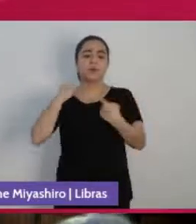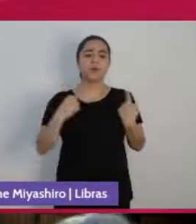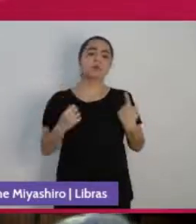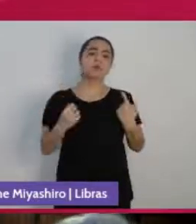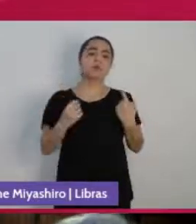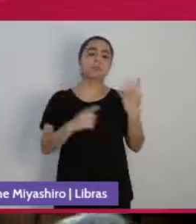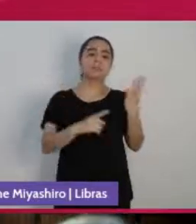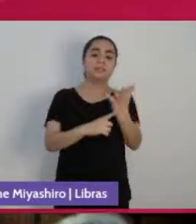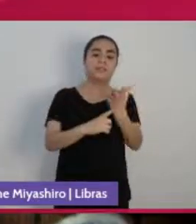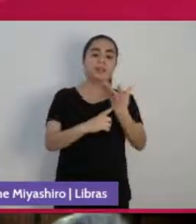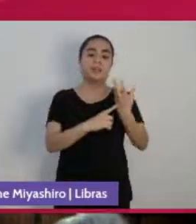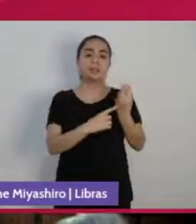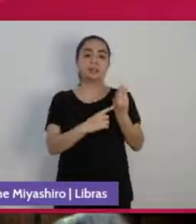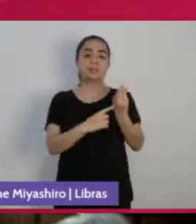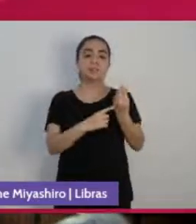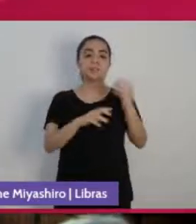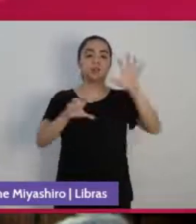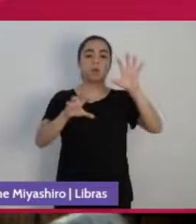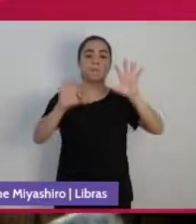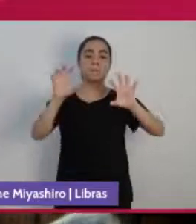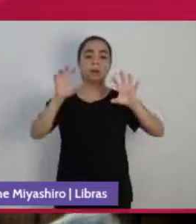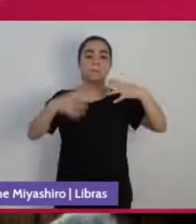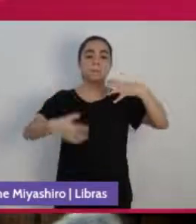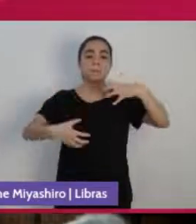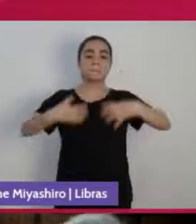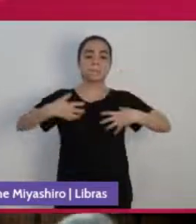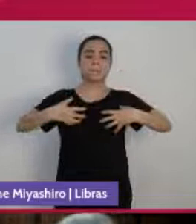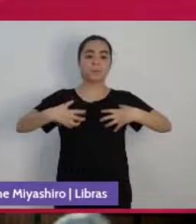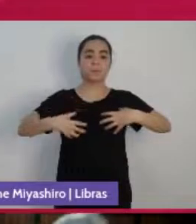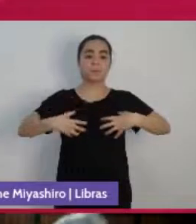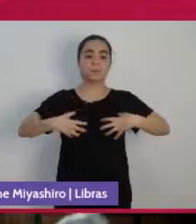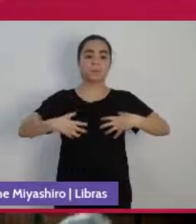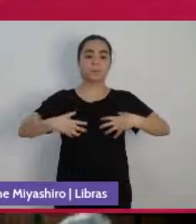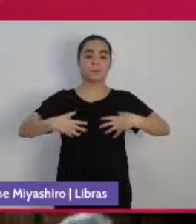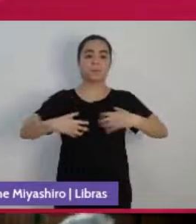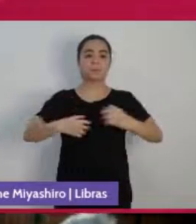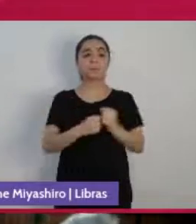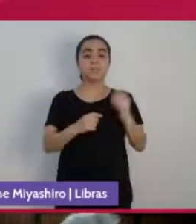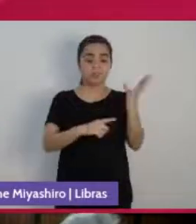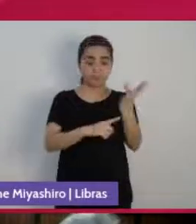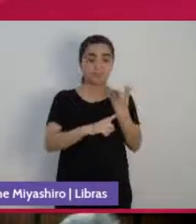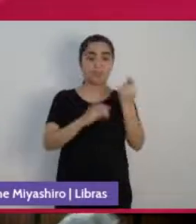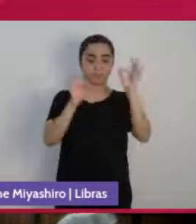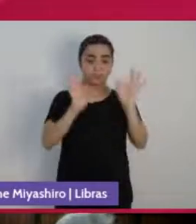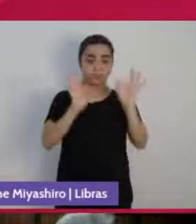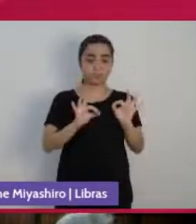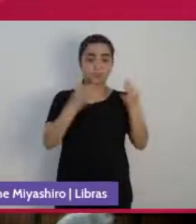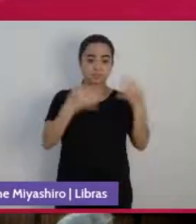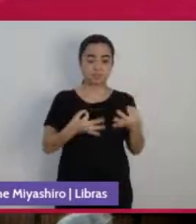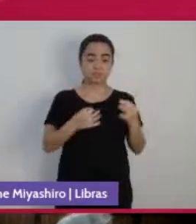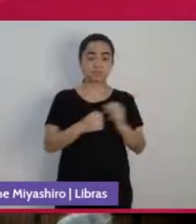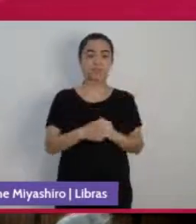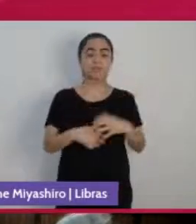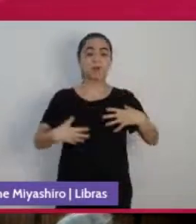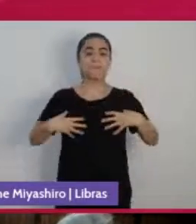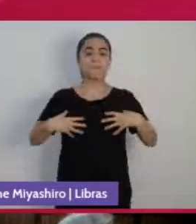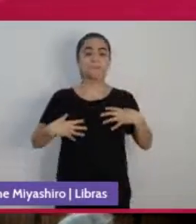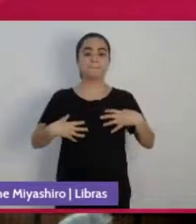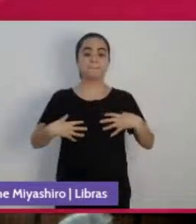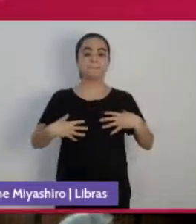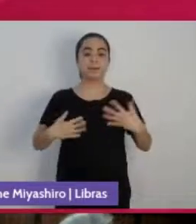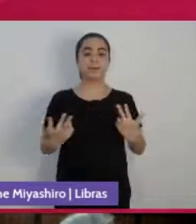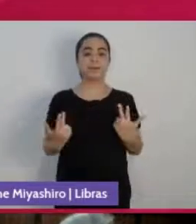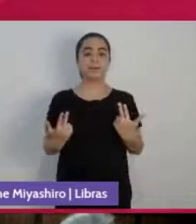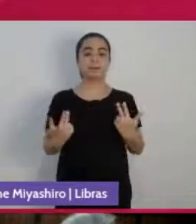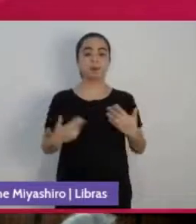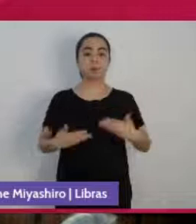posicionamento, e eu falo que é uma arte, tá? Então, as mamas têm que estar simétricas, o músculo peitoral